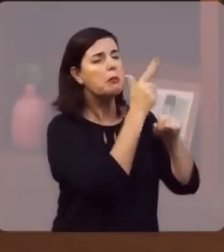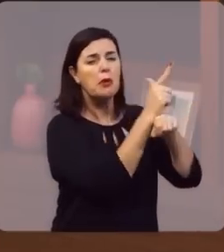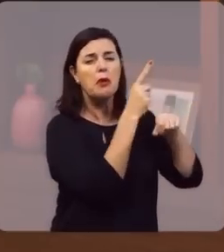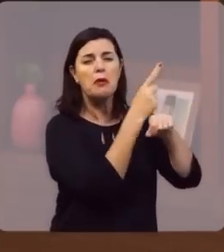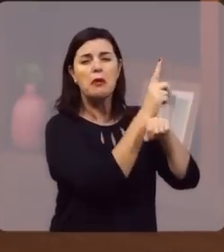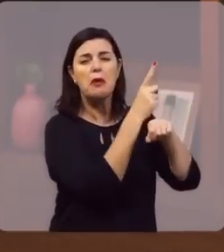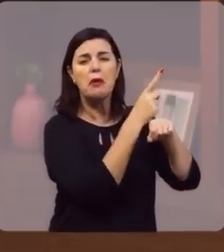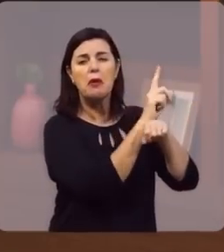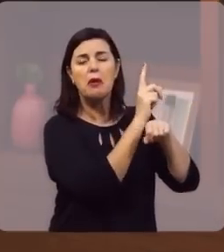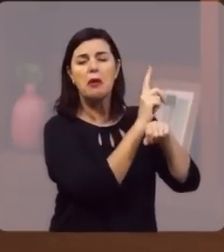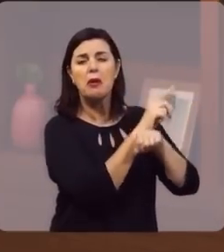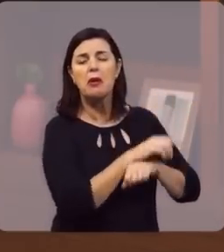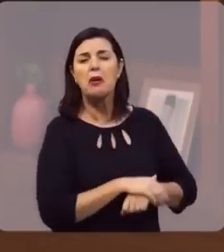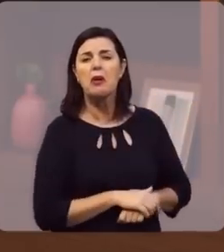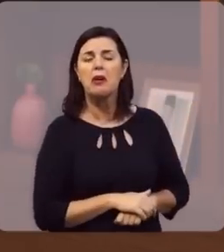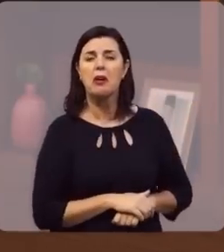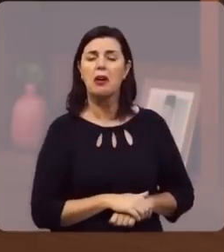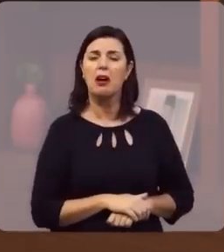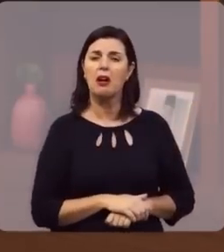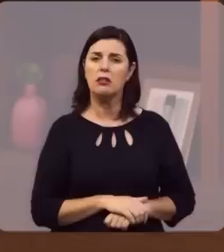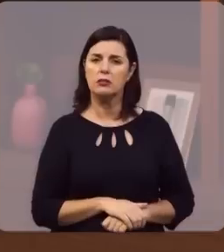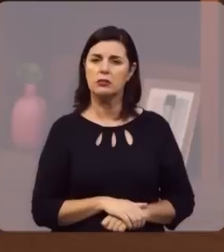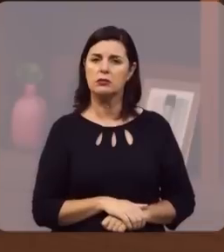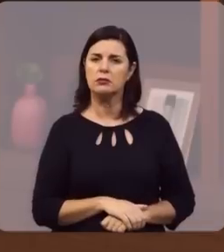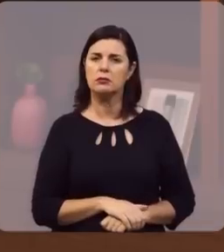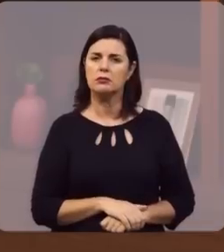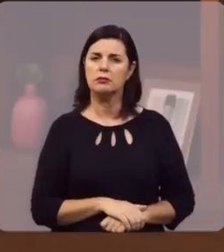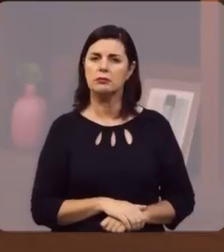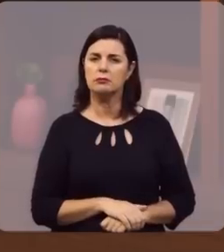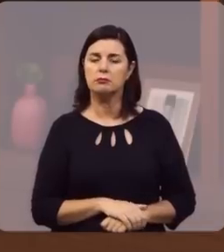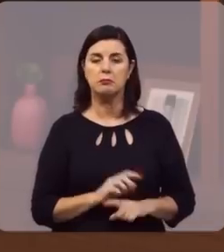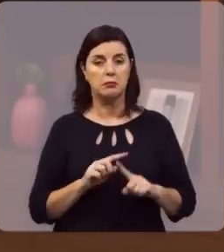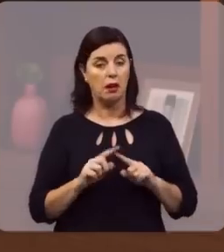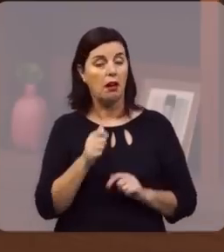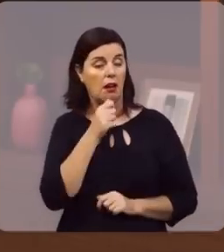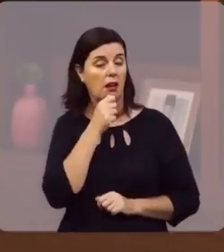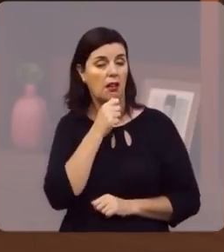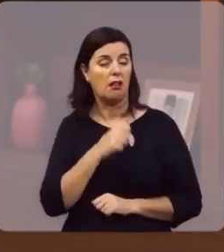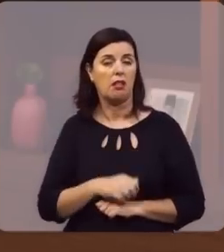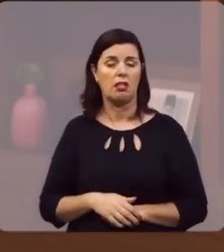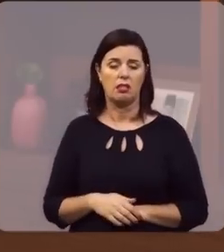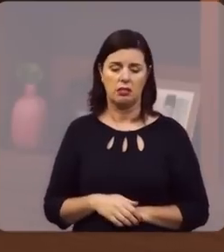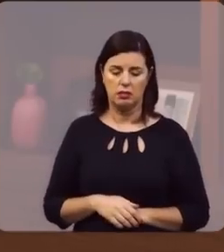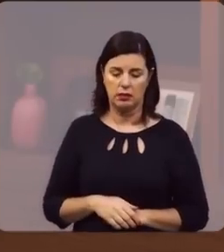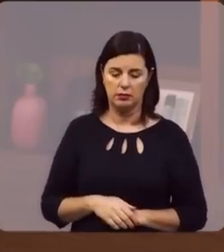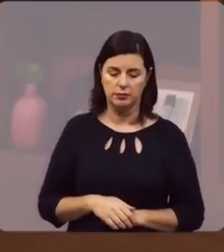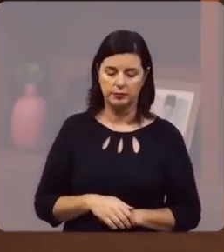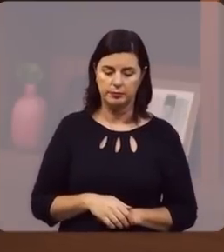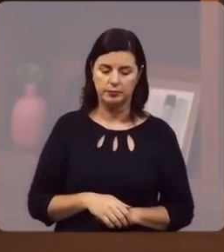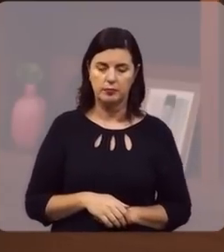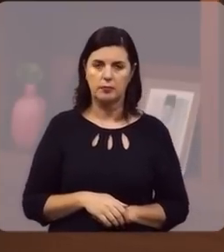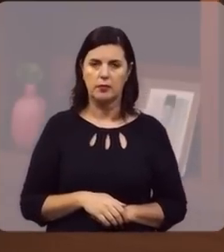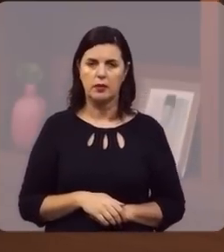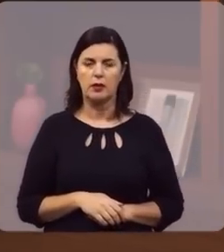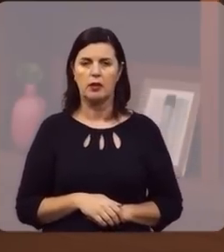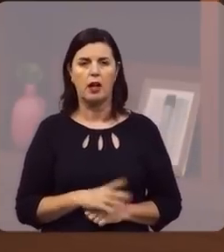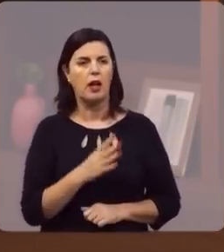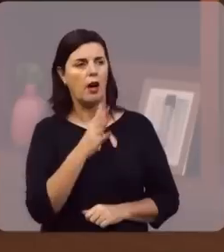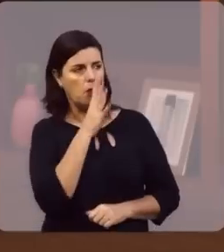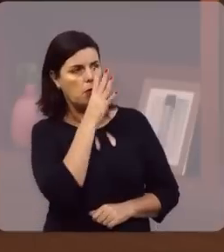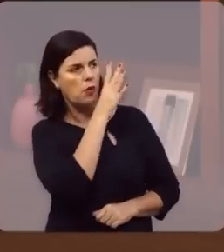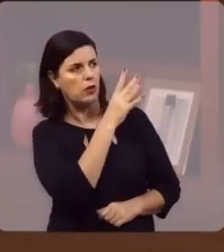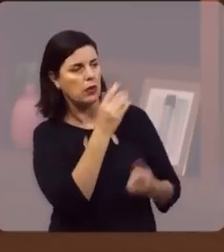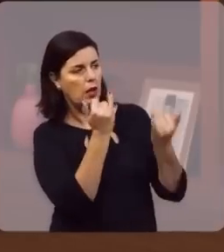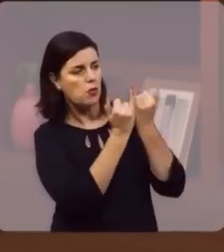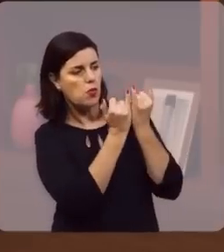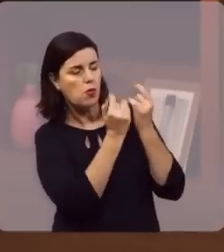zombando vilipendiado filho de Deus mas ainda eles botaram como ele